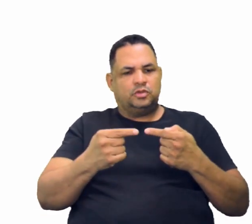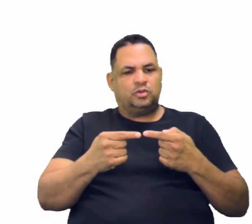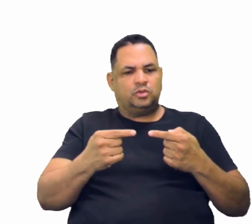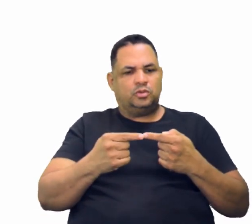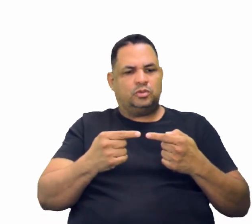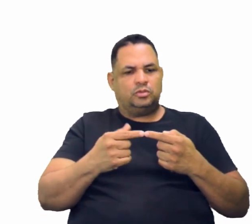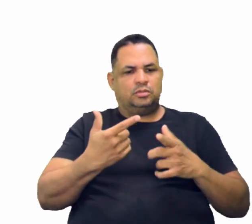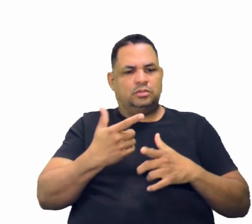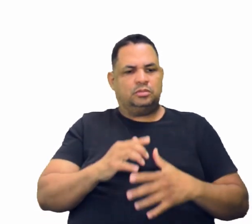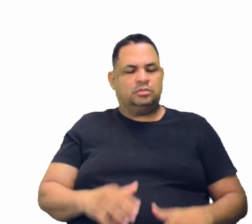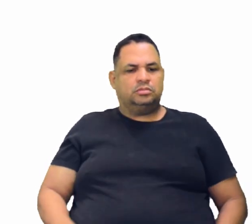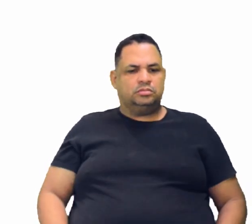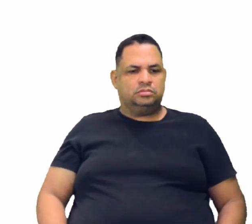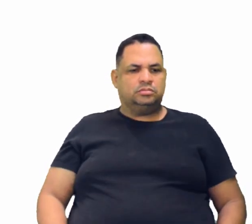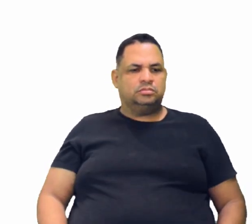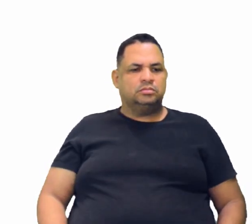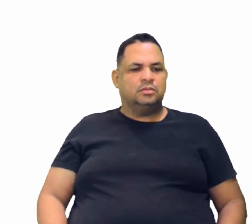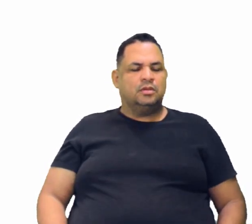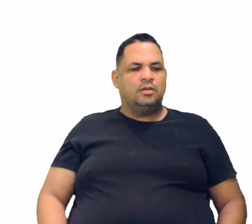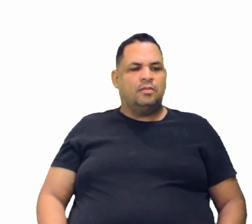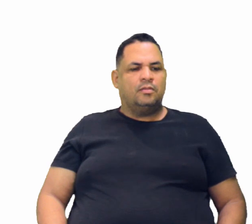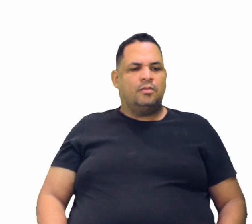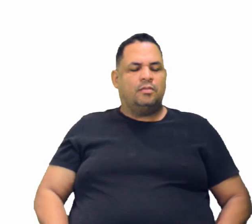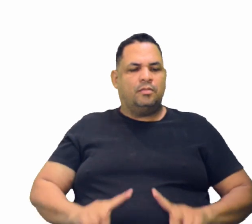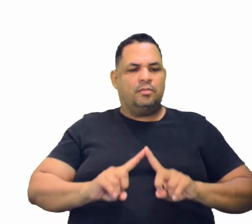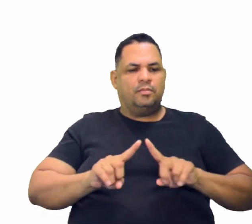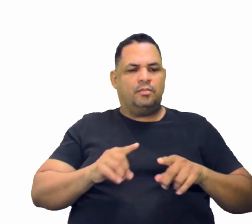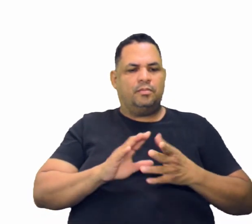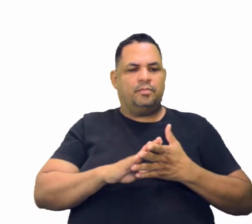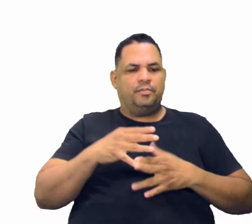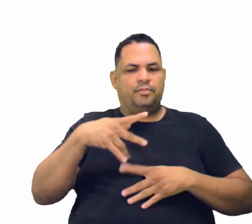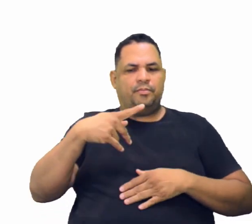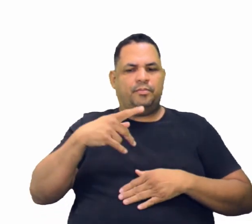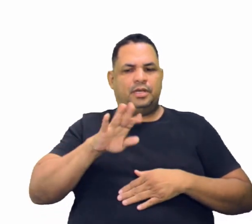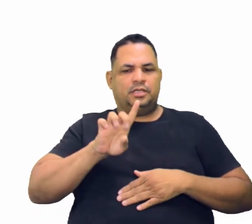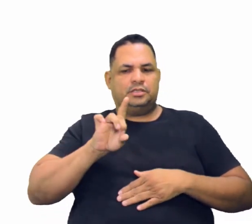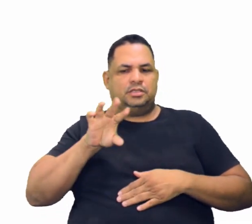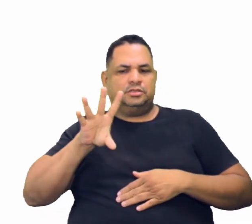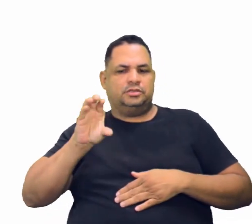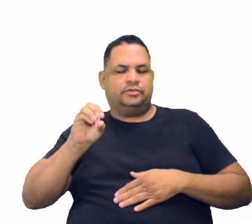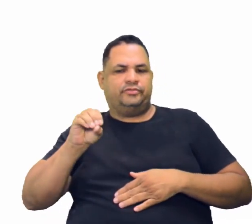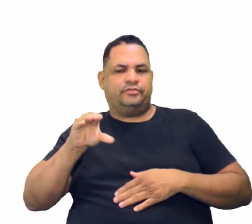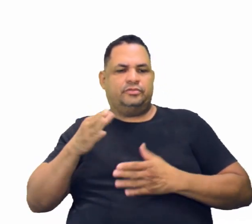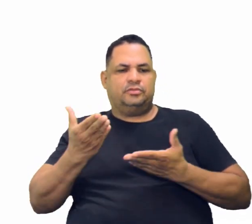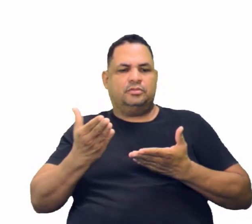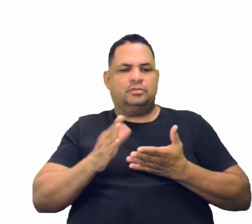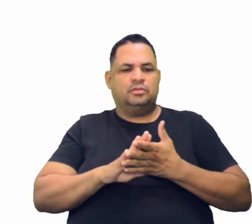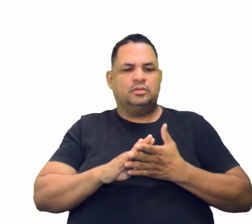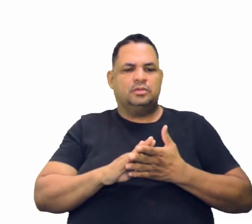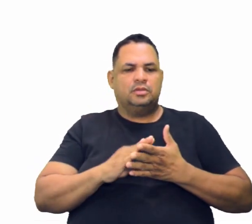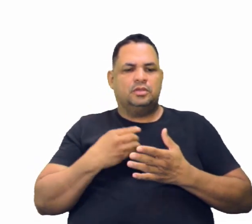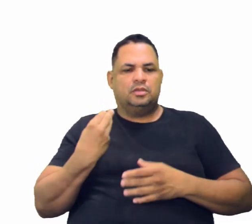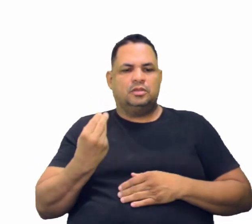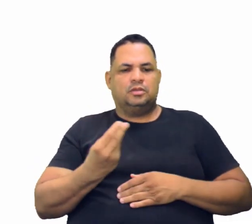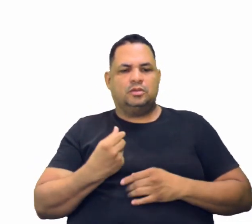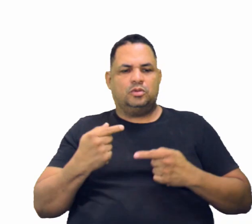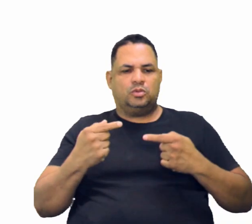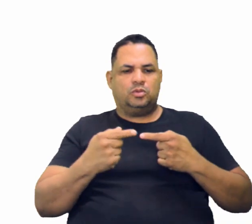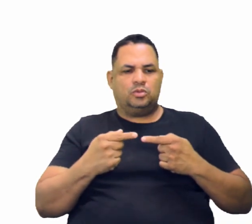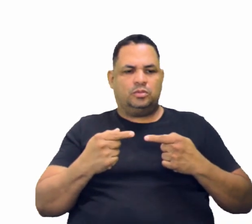o isso, aquilo, mas só que o predicativo tá o quê? No plural, aí faz